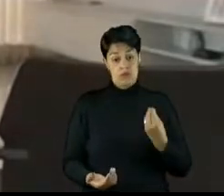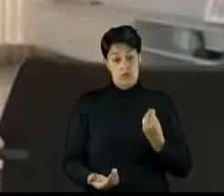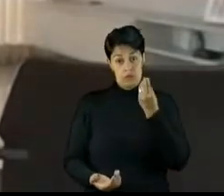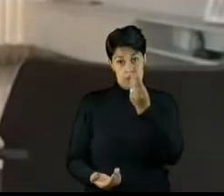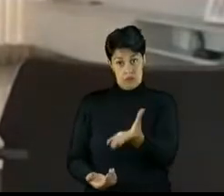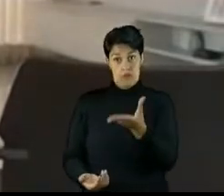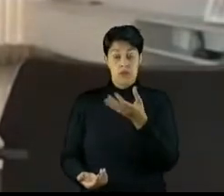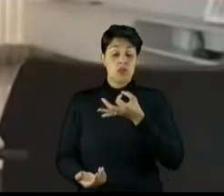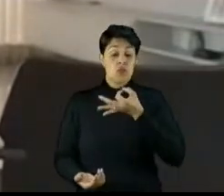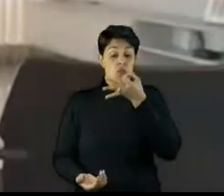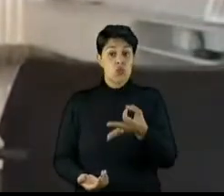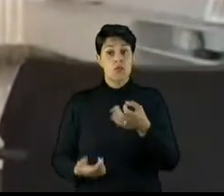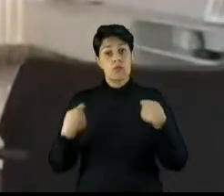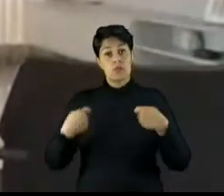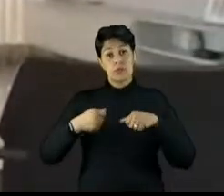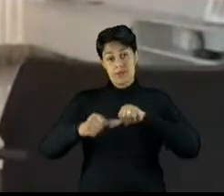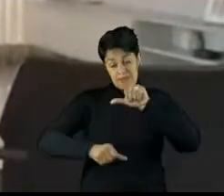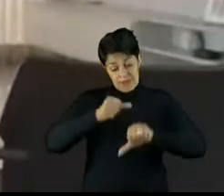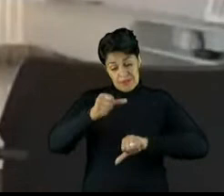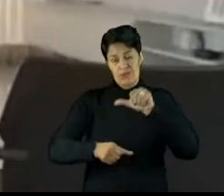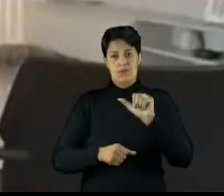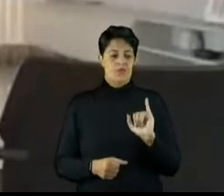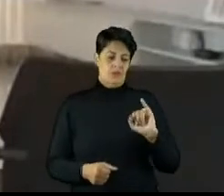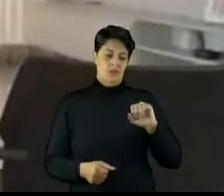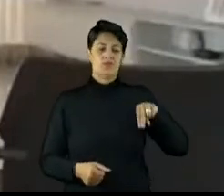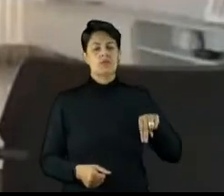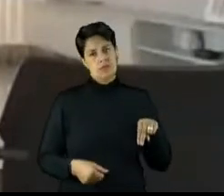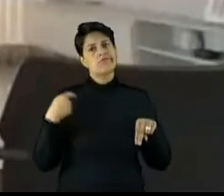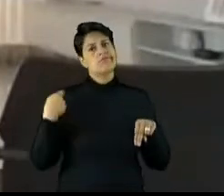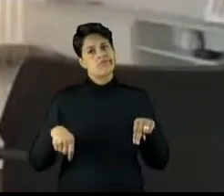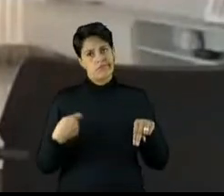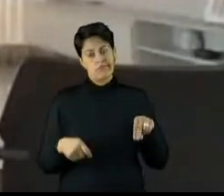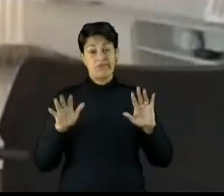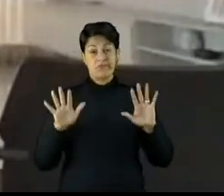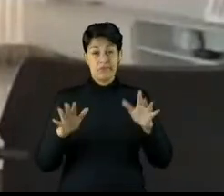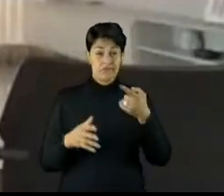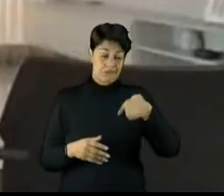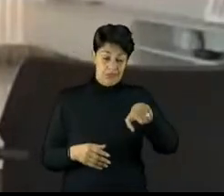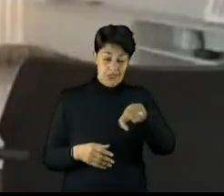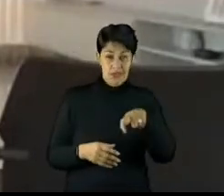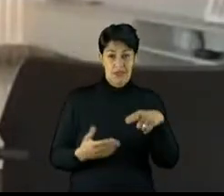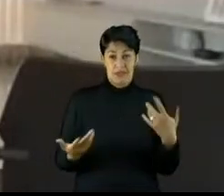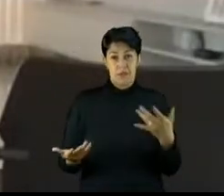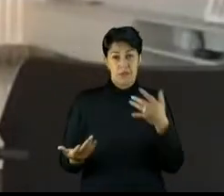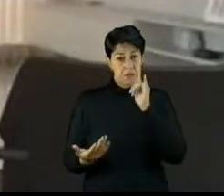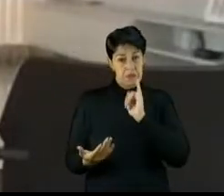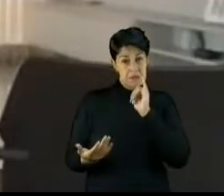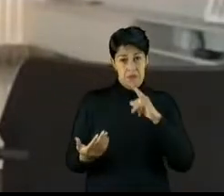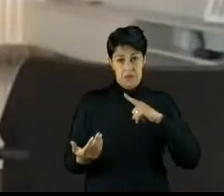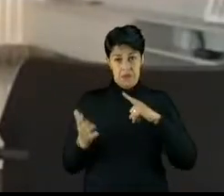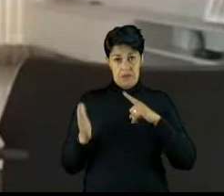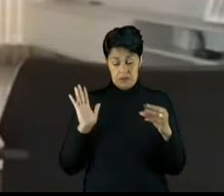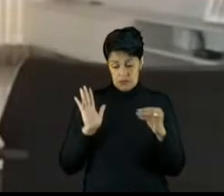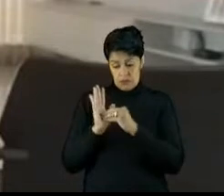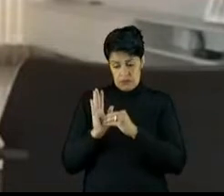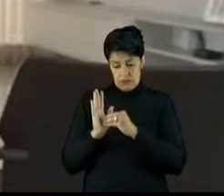está acontecendo nesse caso, mas eu acho que era preciso fazer essa reflexão aqui, e eu convido o eminente ministro Otto Alencar Rodrigues, que é presidente da Comissão